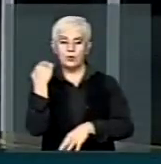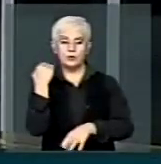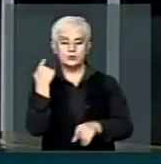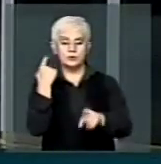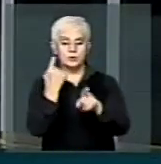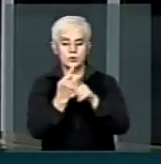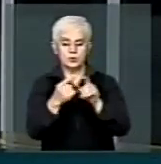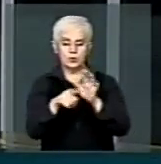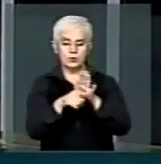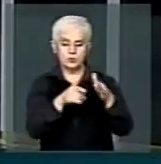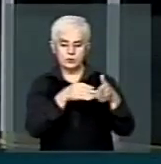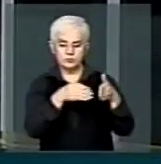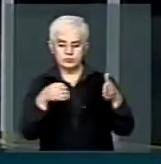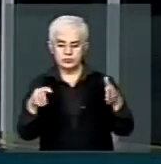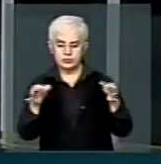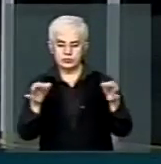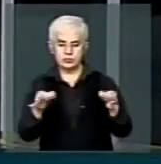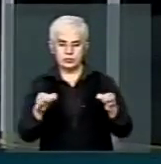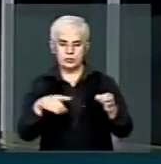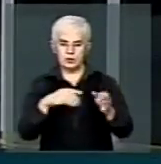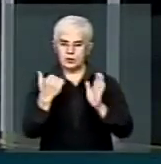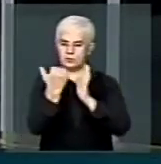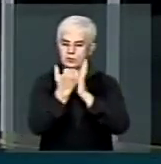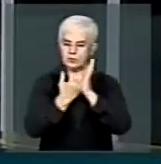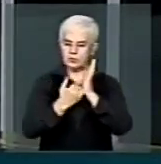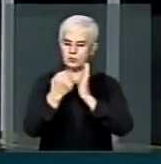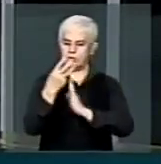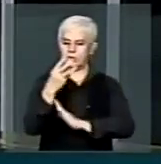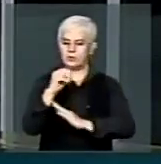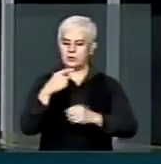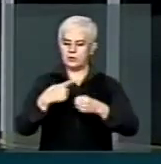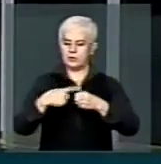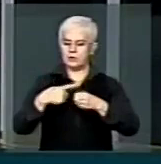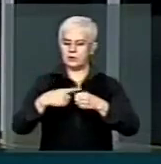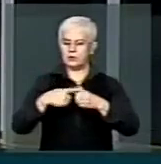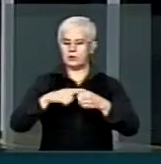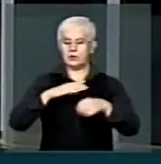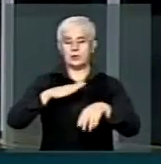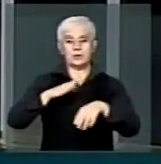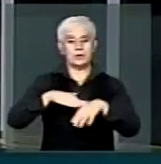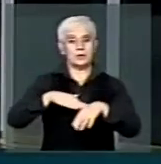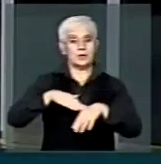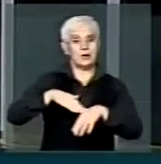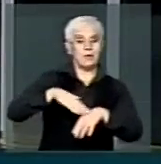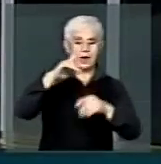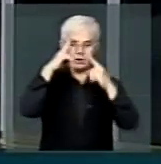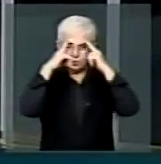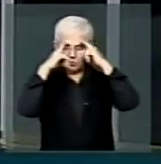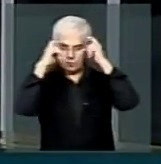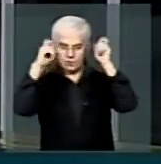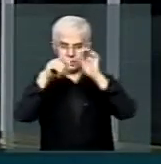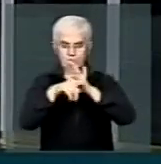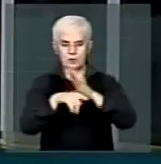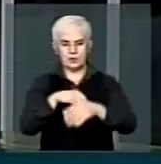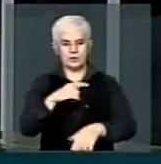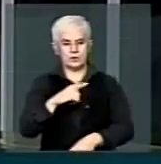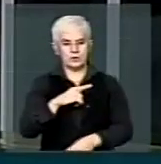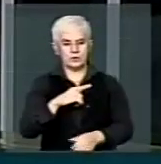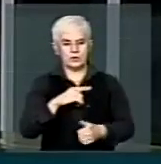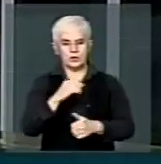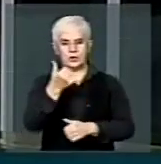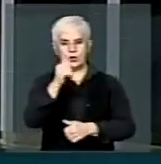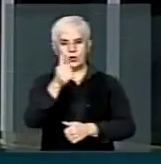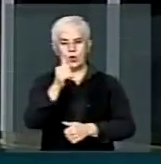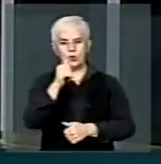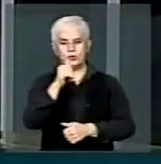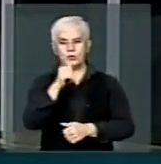verificadas neste período. No ranking das 30 cidades com maior índice de violência, aparece